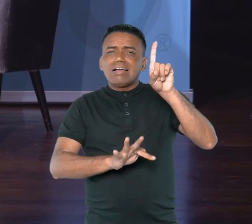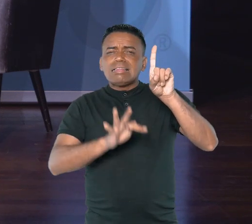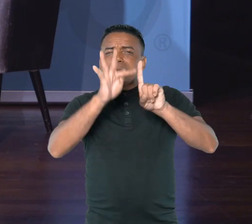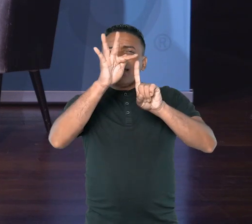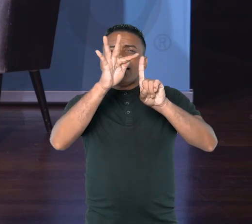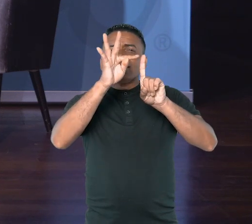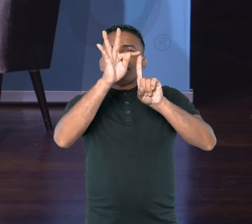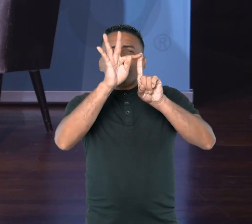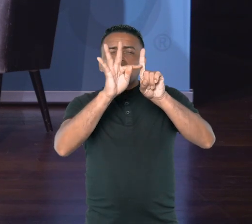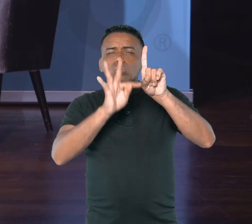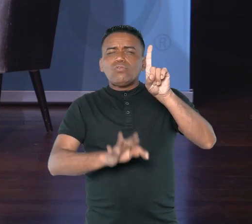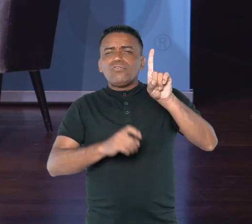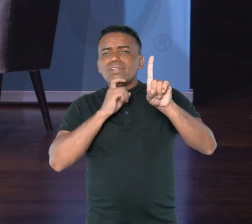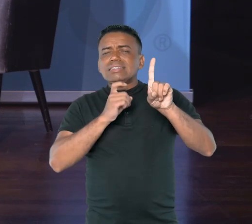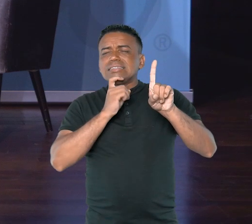que é